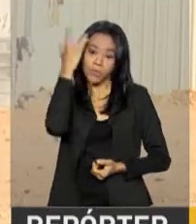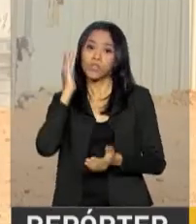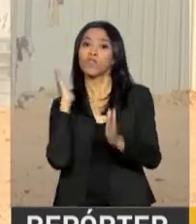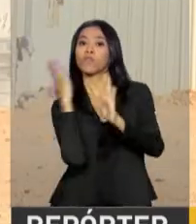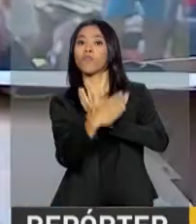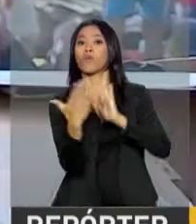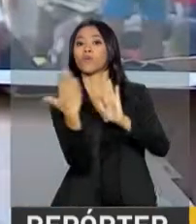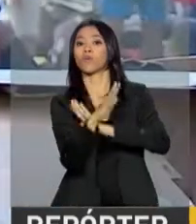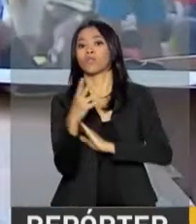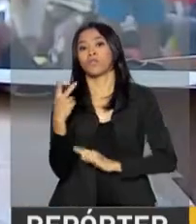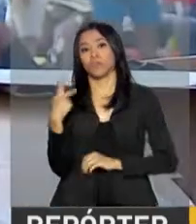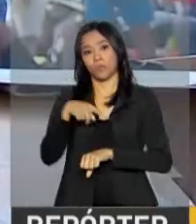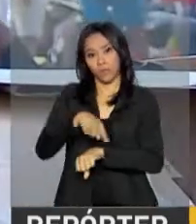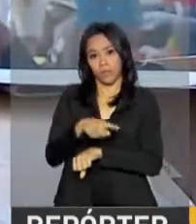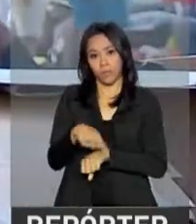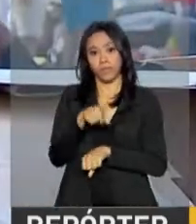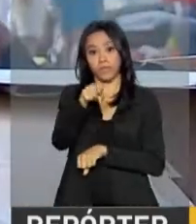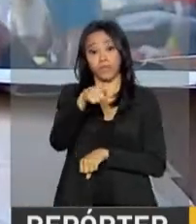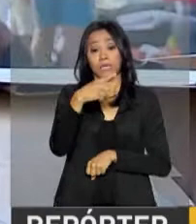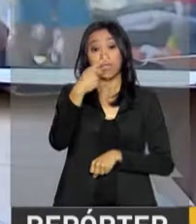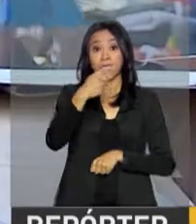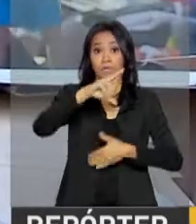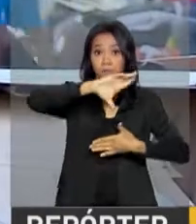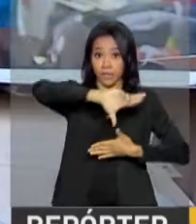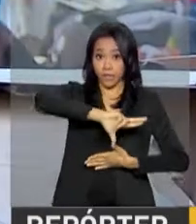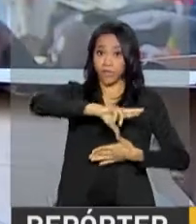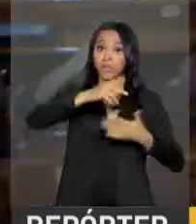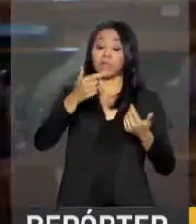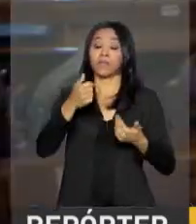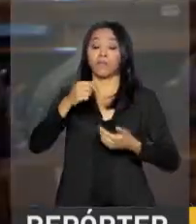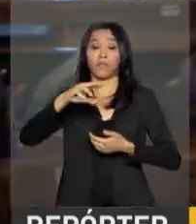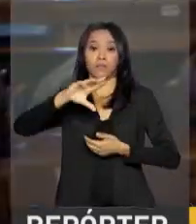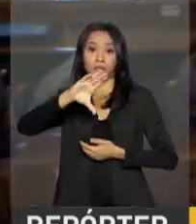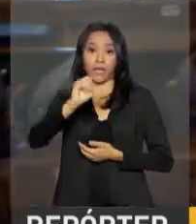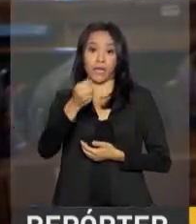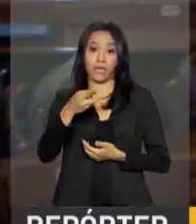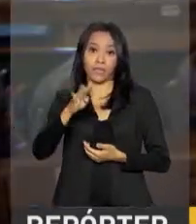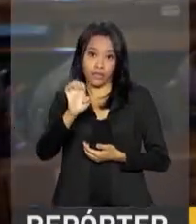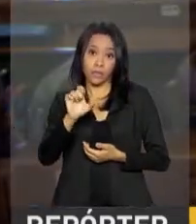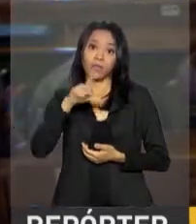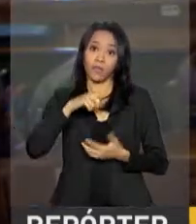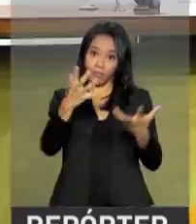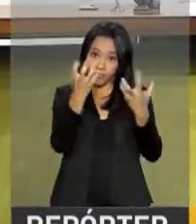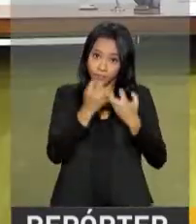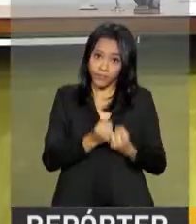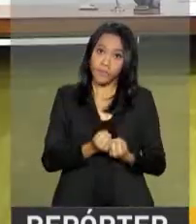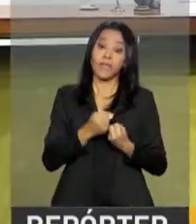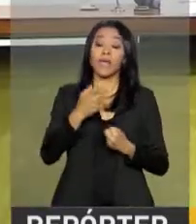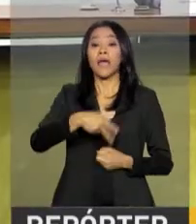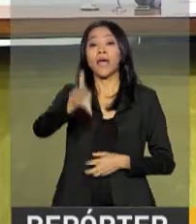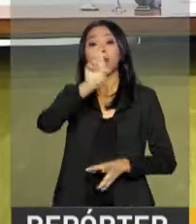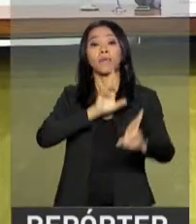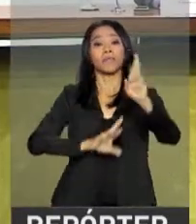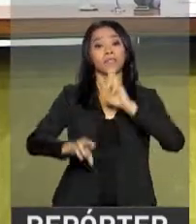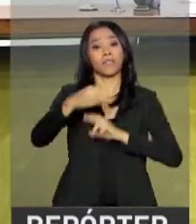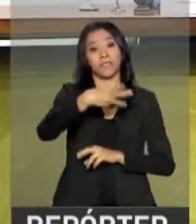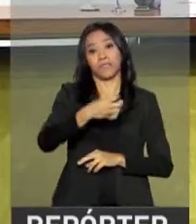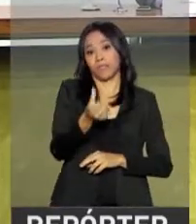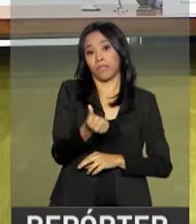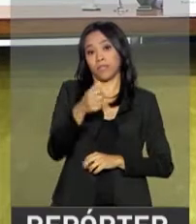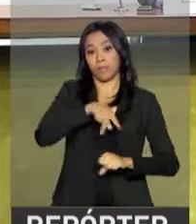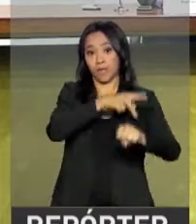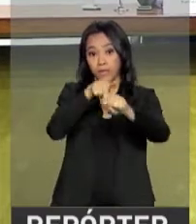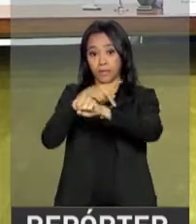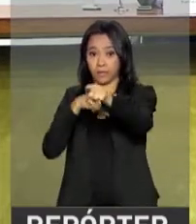latina eo caribe acolhem 16% deles representantes de 36 países participaram em brasília de um encontro